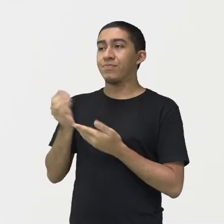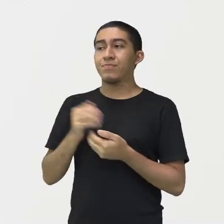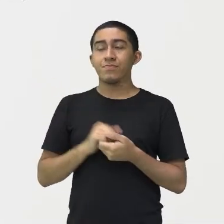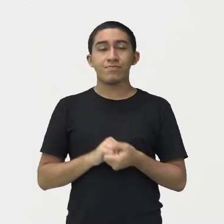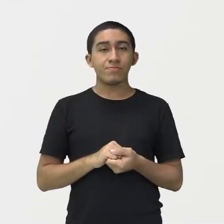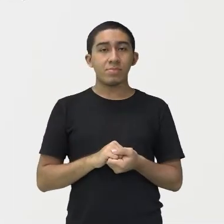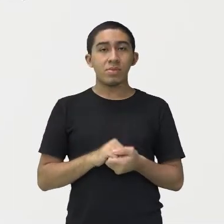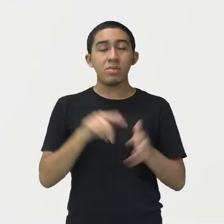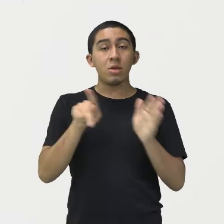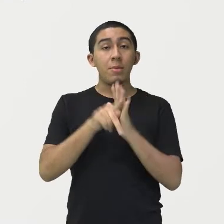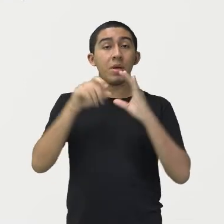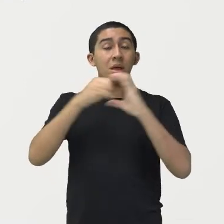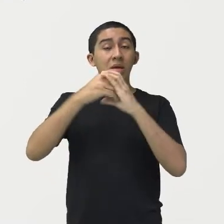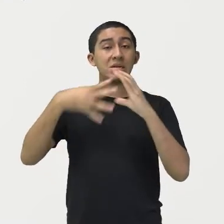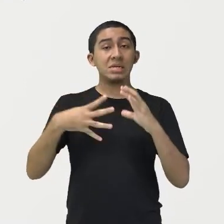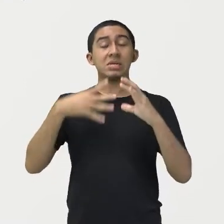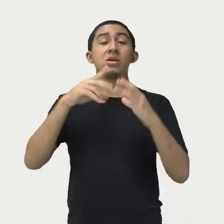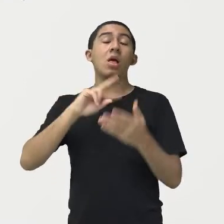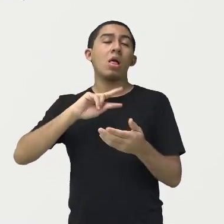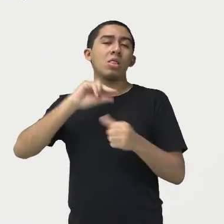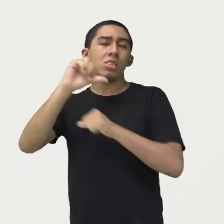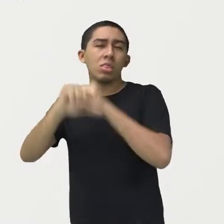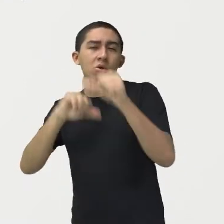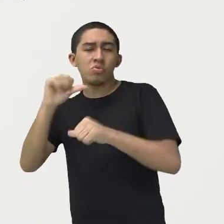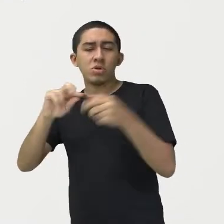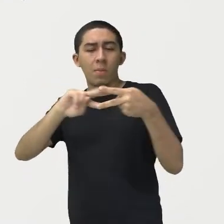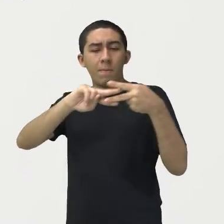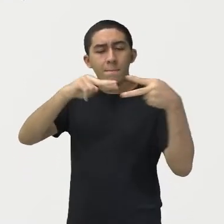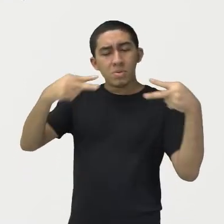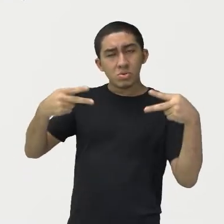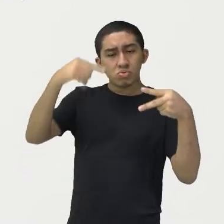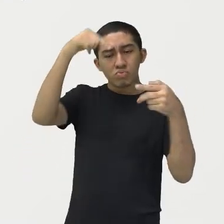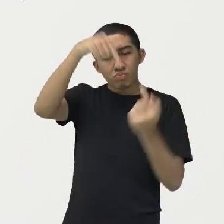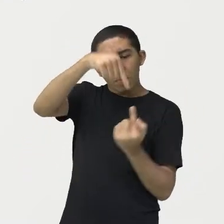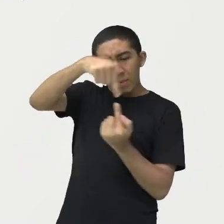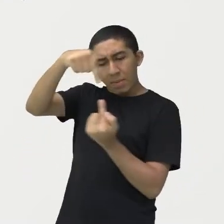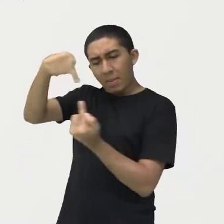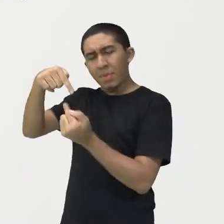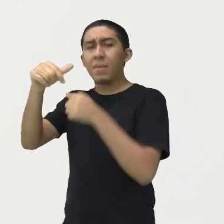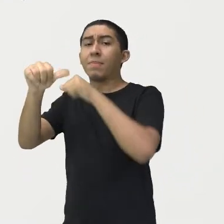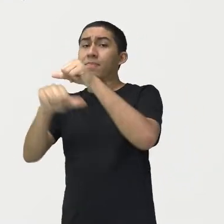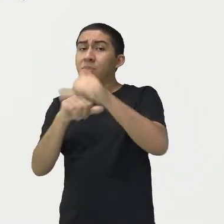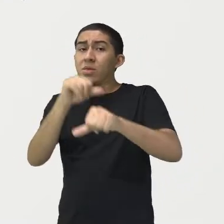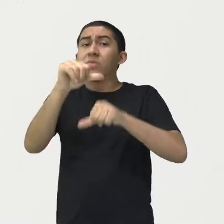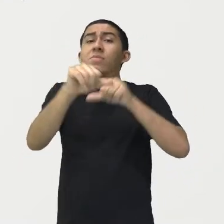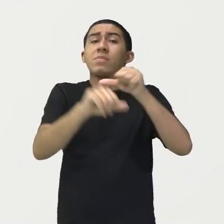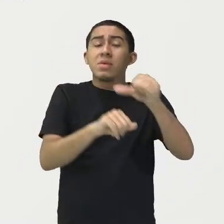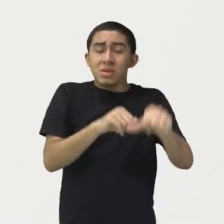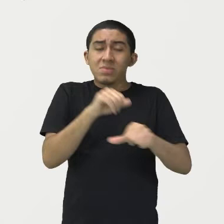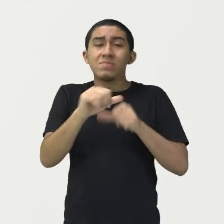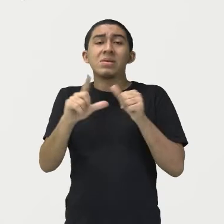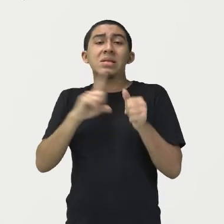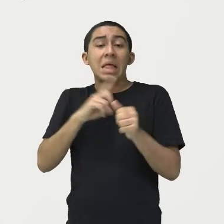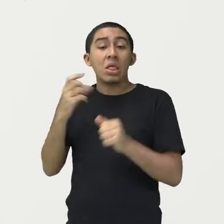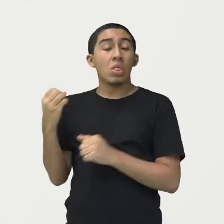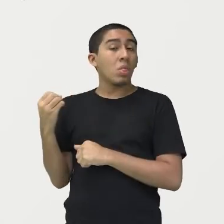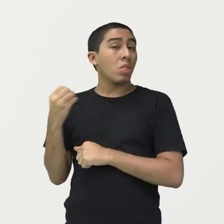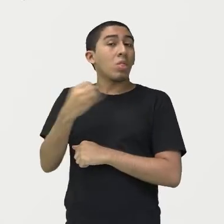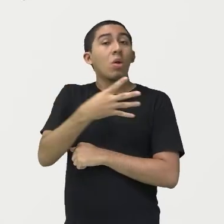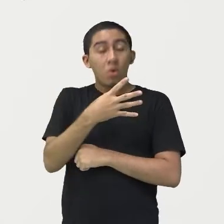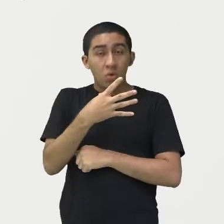por alterações do código de bases nitrogenadas do DNA, que originam novas versões